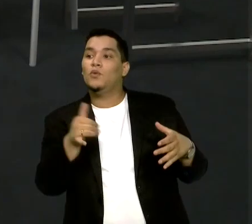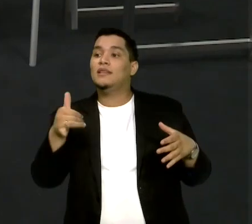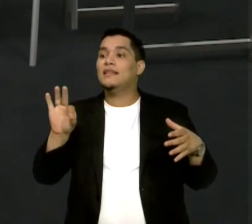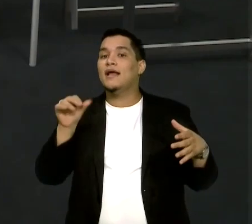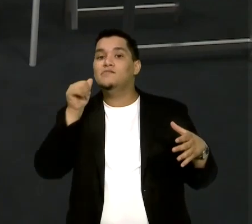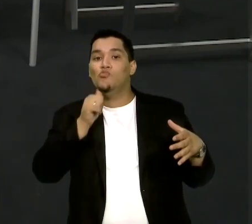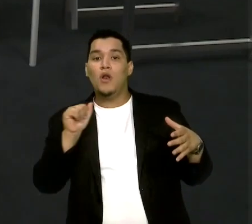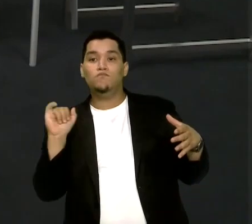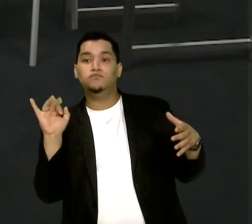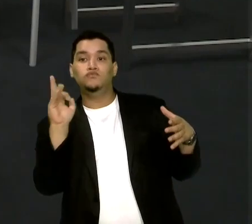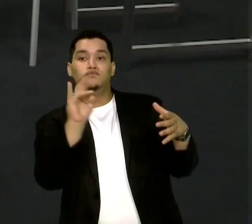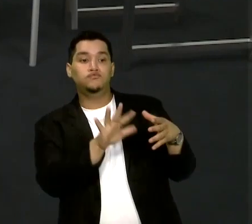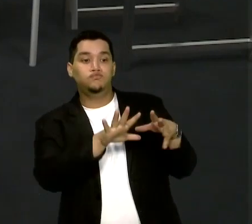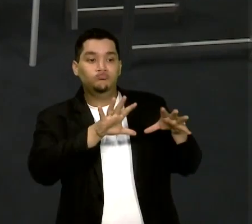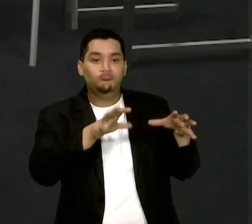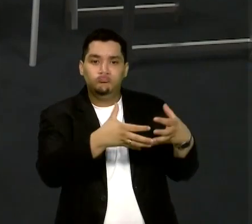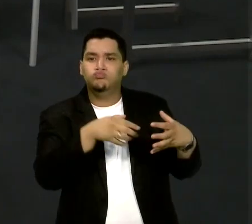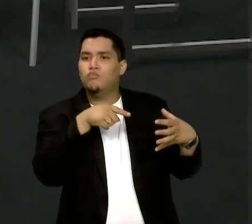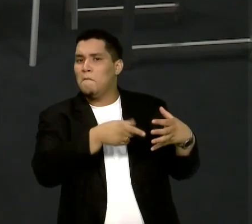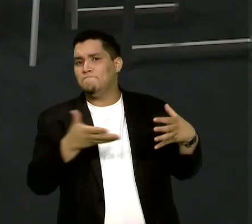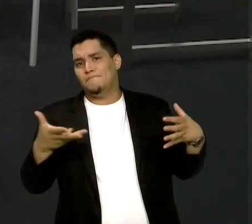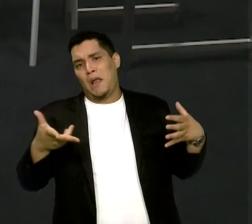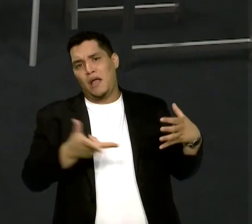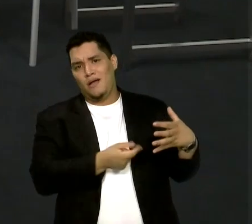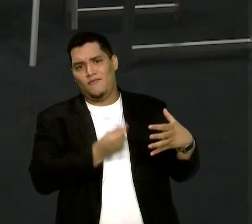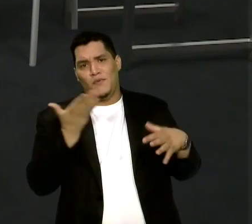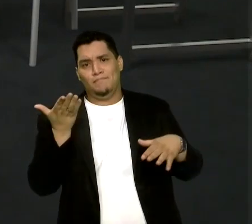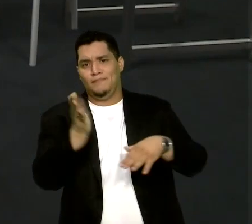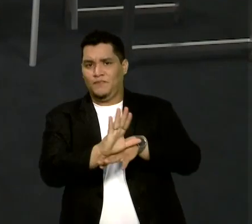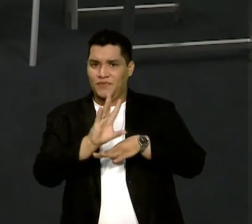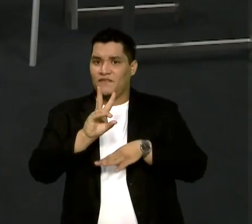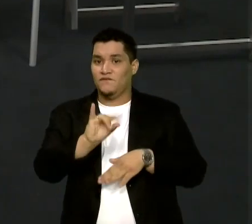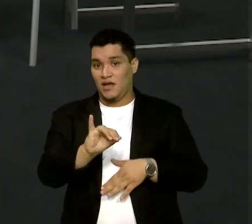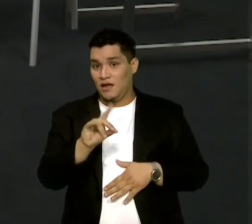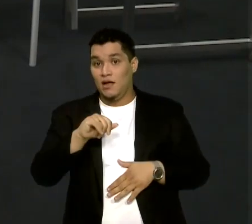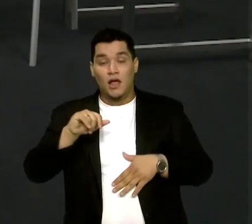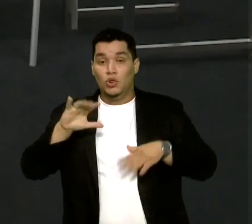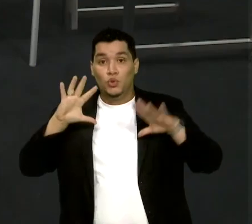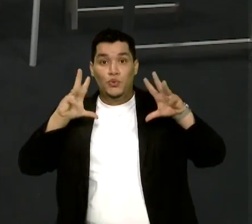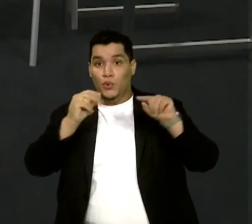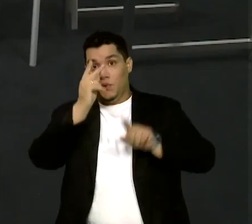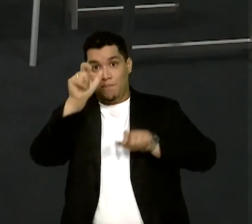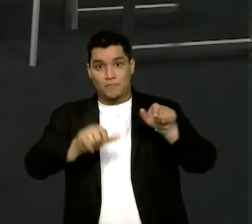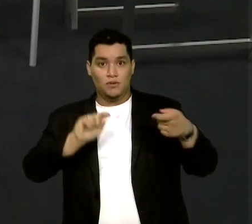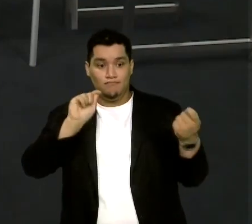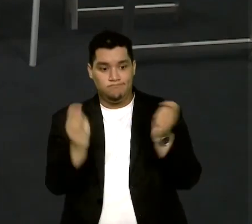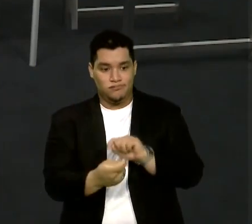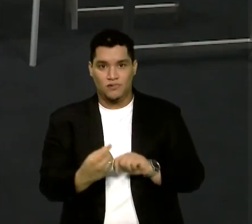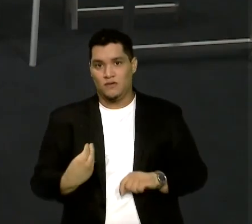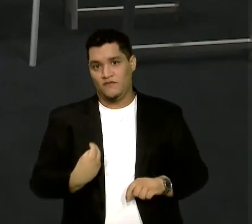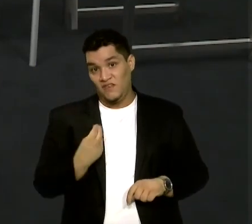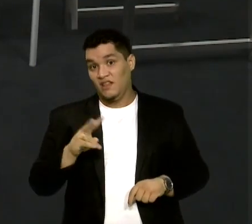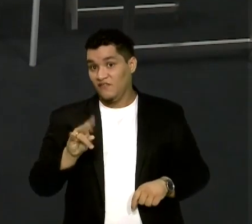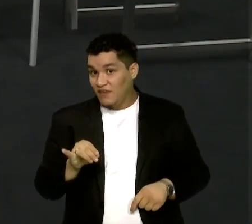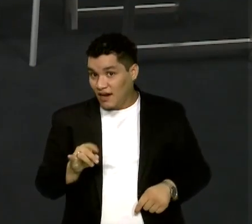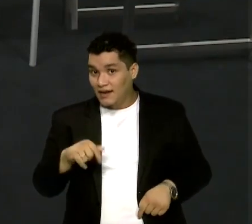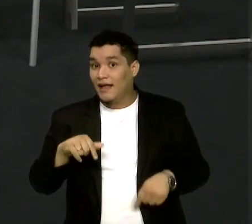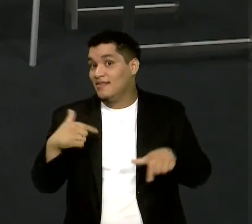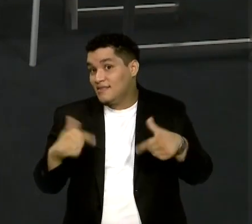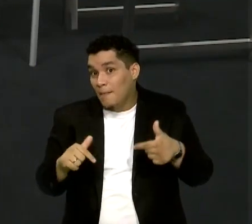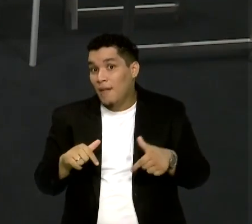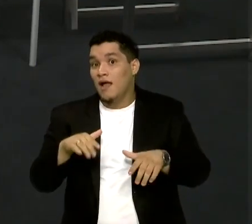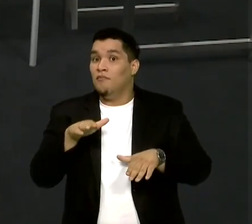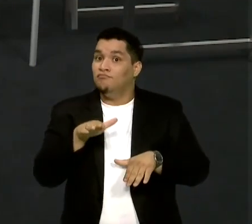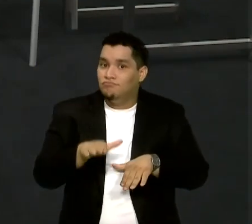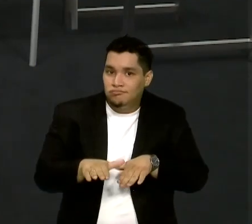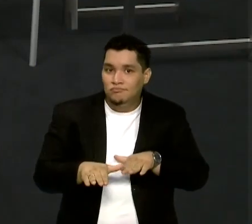fazer um trabalho estupendo, um trabalho maravilhoso, sim, né? Se muda a vida de toda uma comunidade. É o trabalho da formiguinha, exatamente.